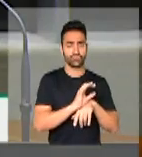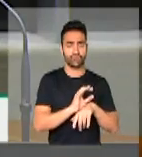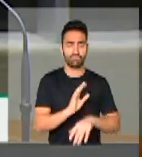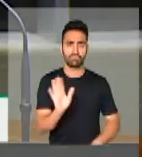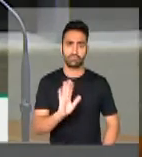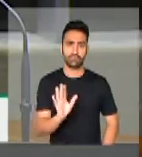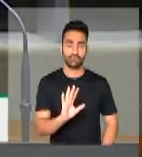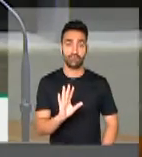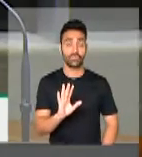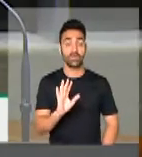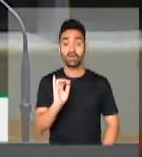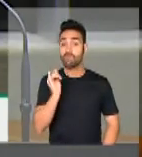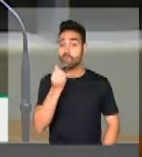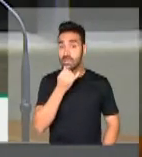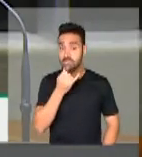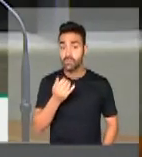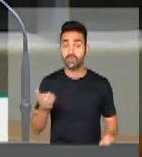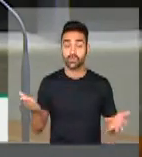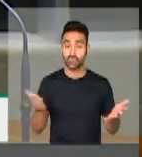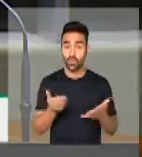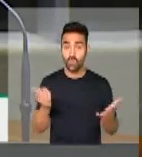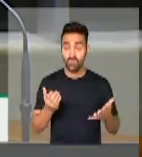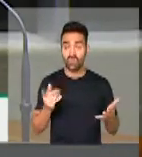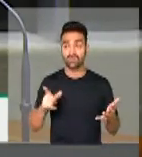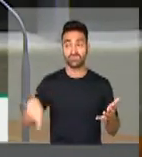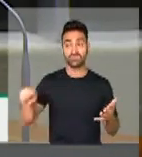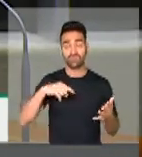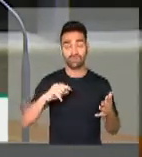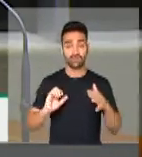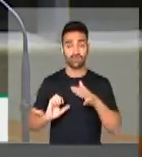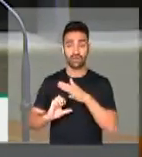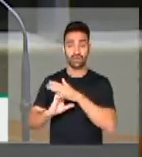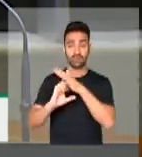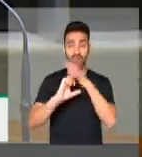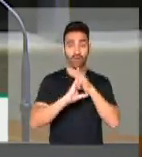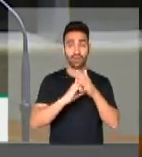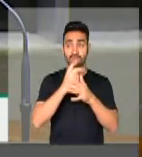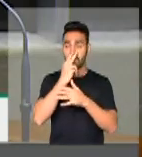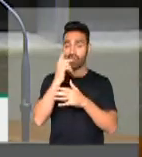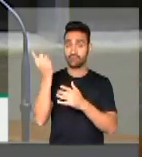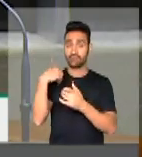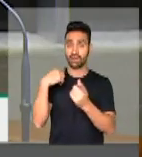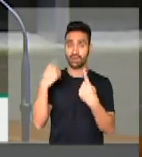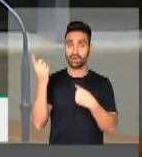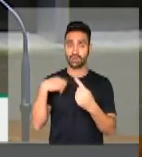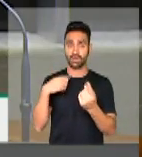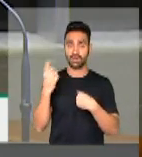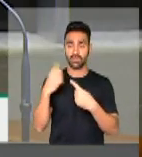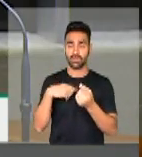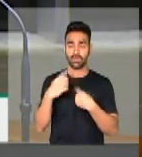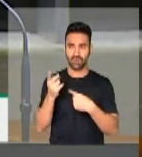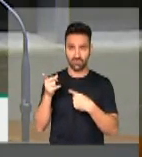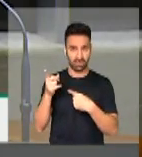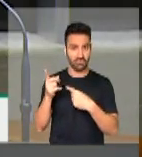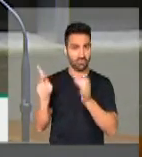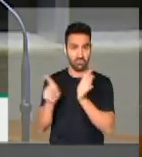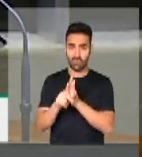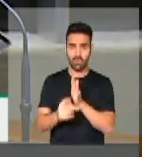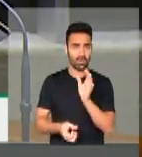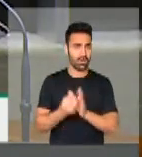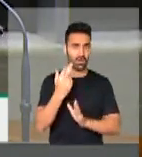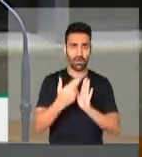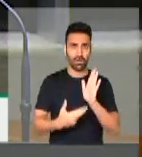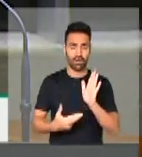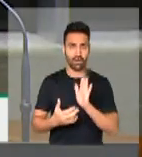constitucional. Infelizmente, hoje o poder econômico acaba impondo as regras